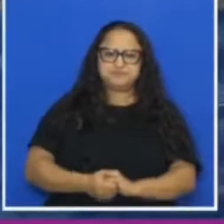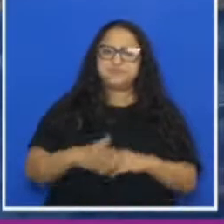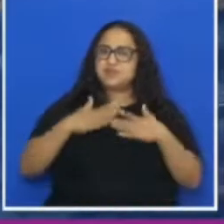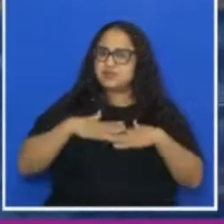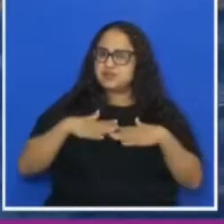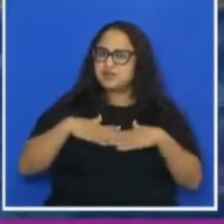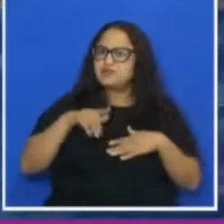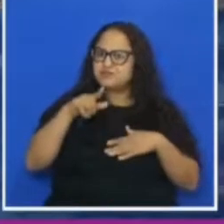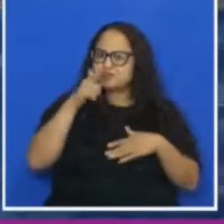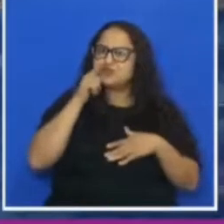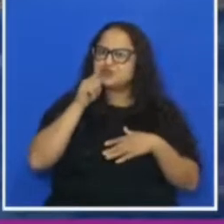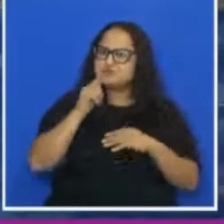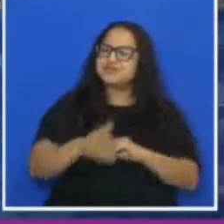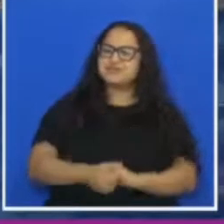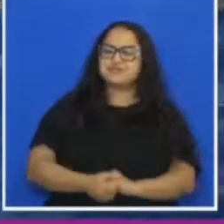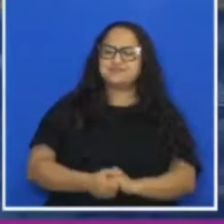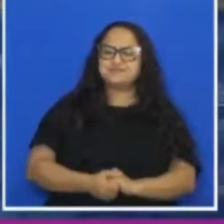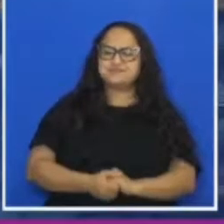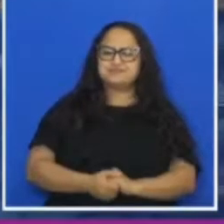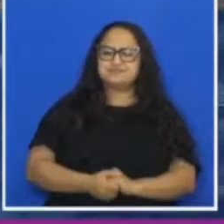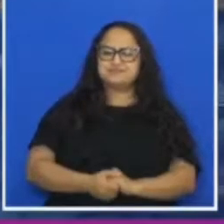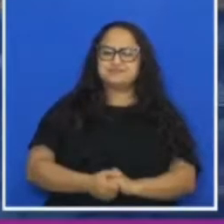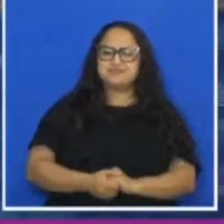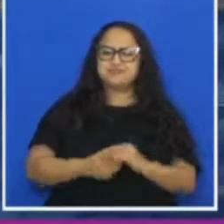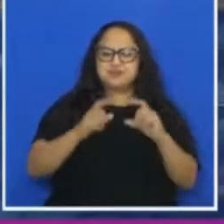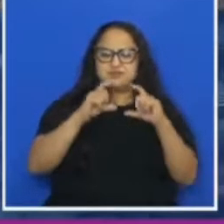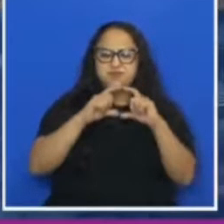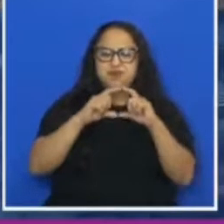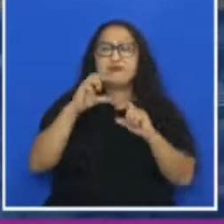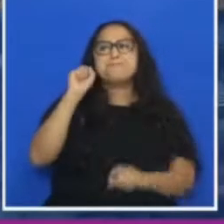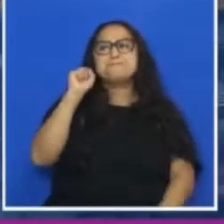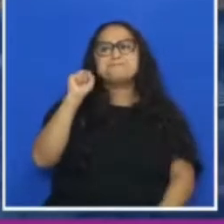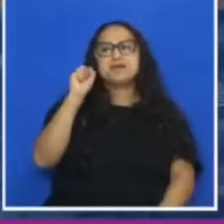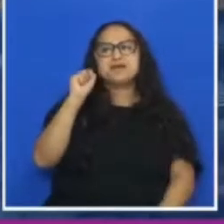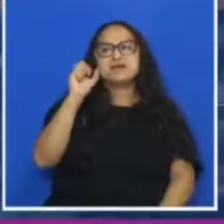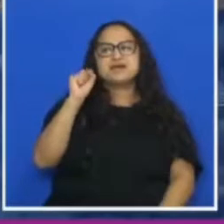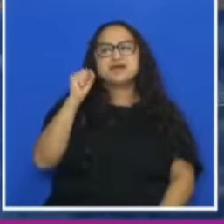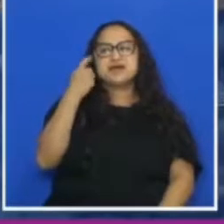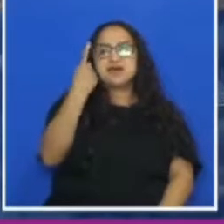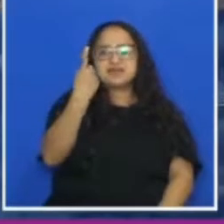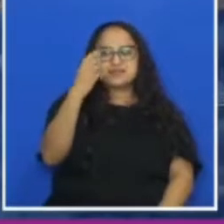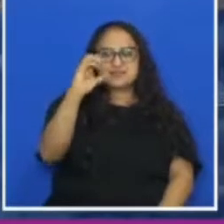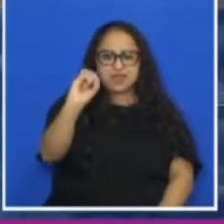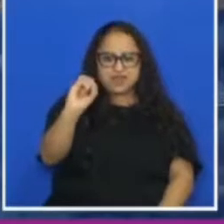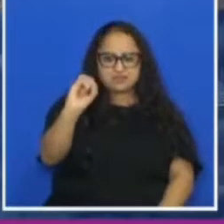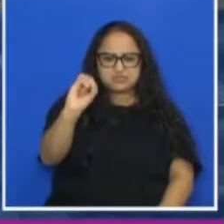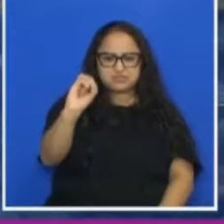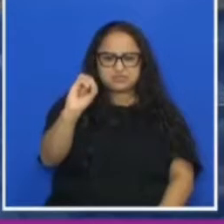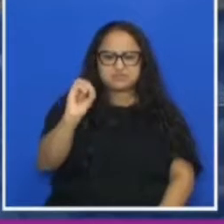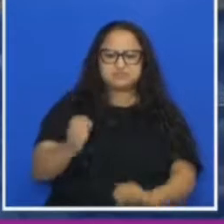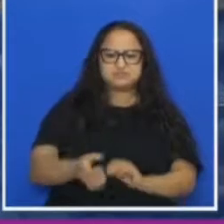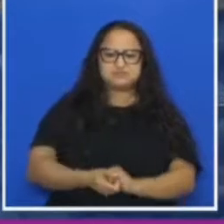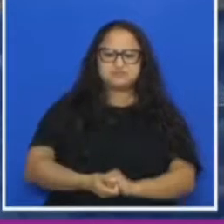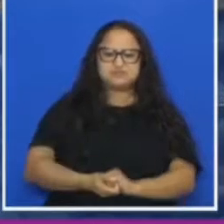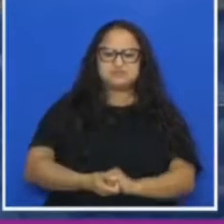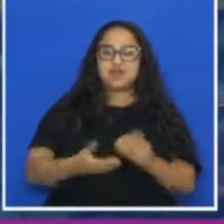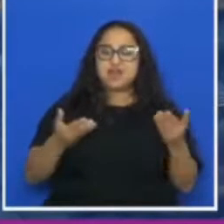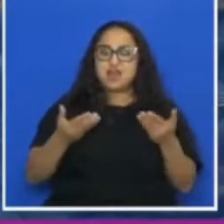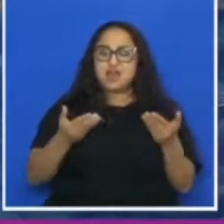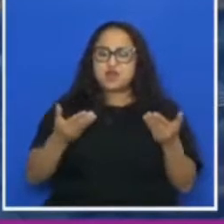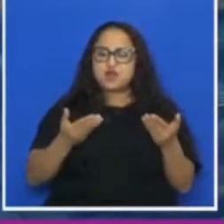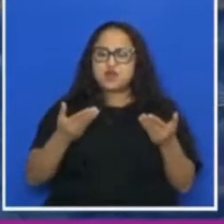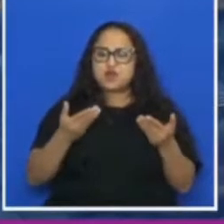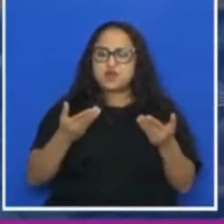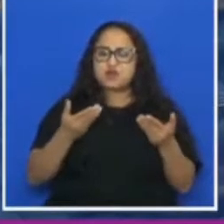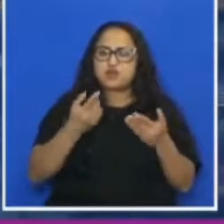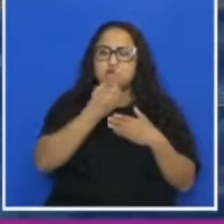Calma, você ainda tem chances. Bola branca, número 10. Branca, 10. E agora,